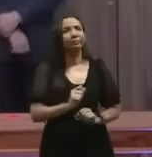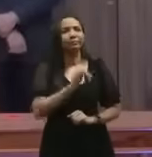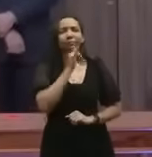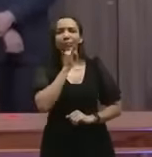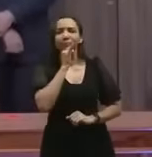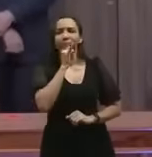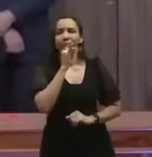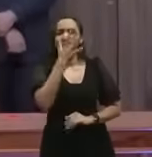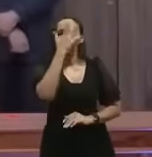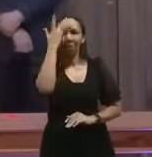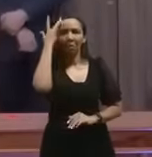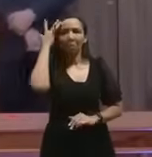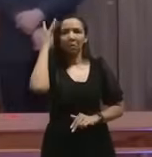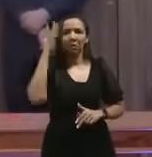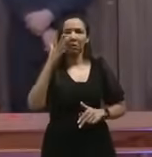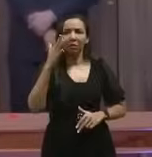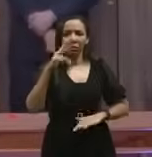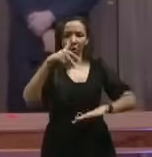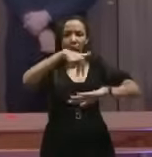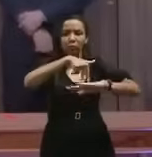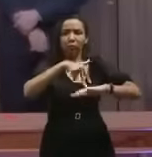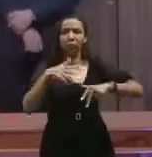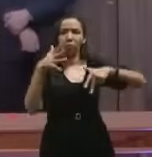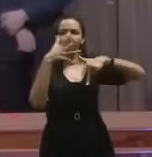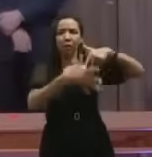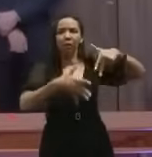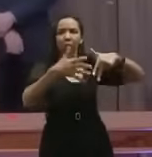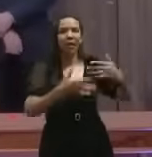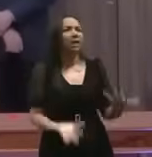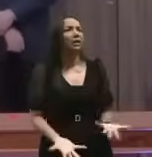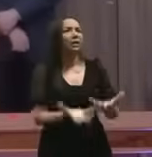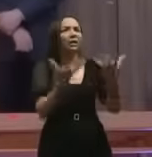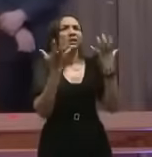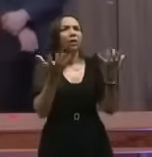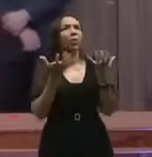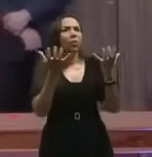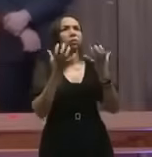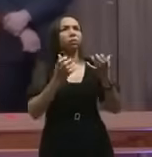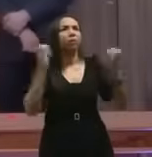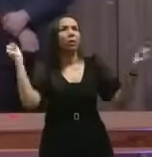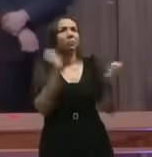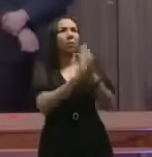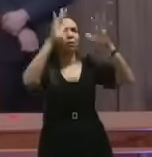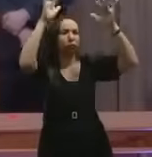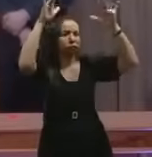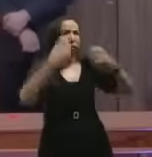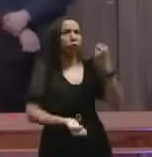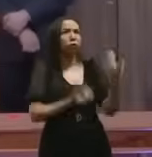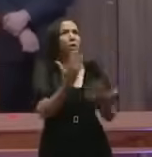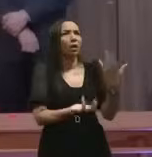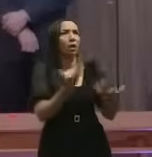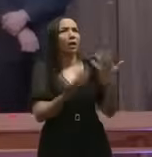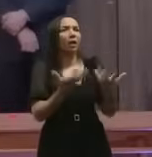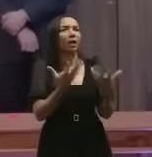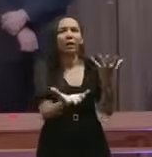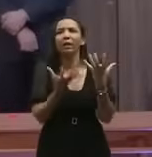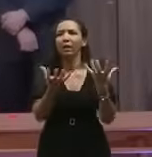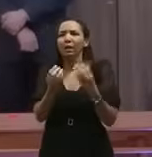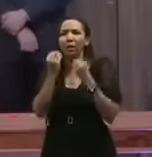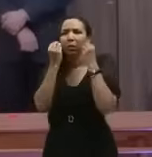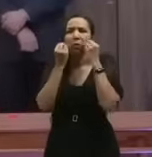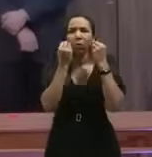descer queremos ver queremos ver vocês podem observar na hora que um pregador chega aqui já chegou